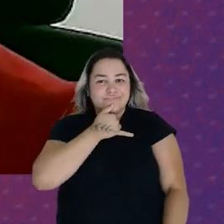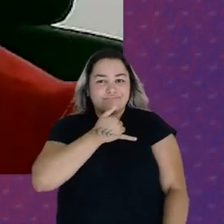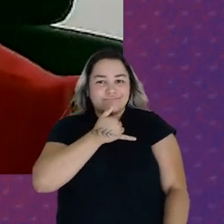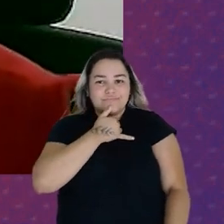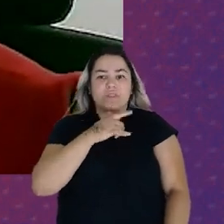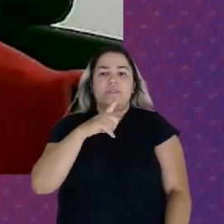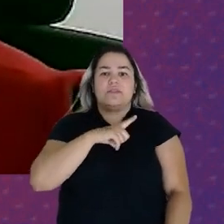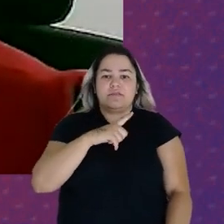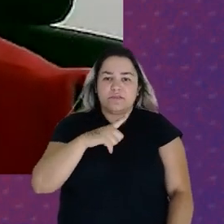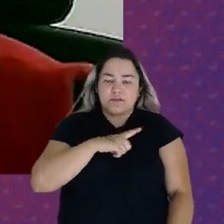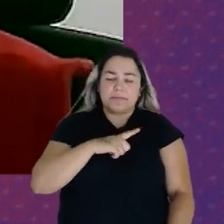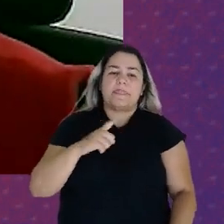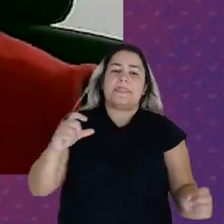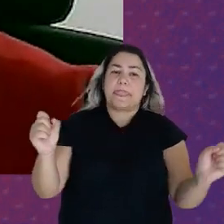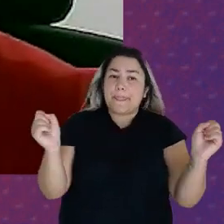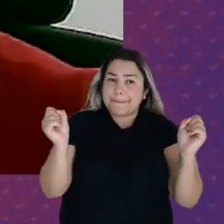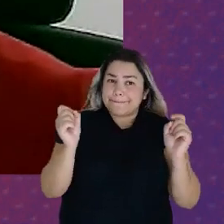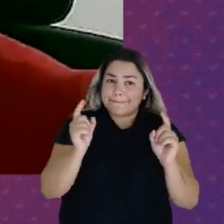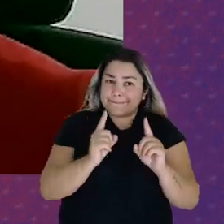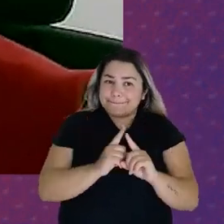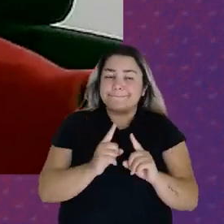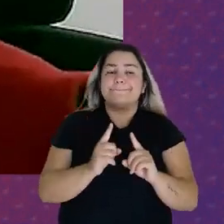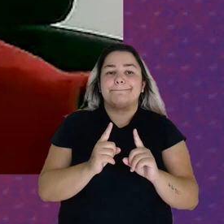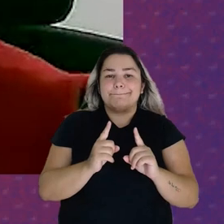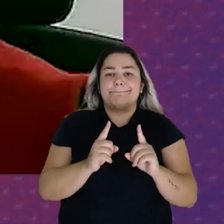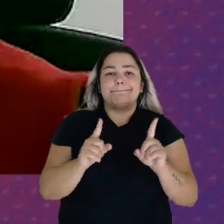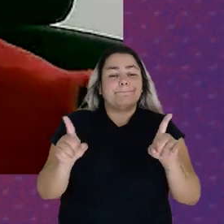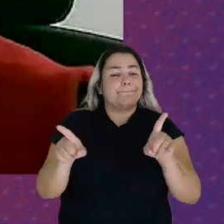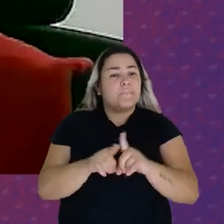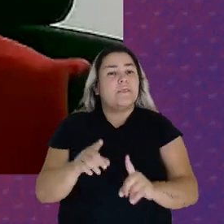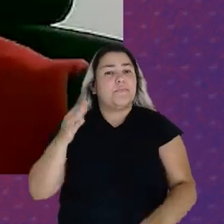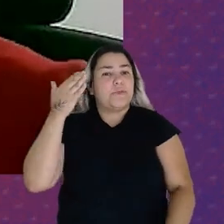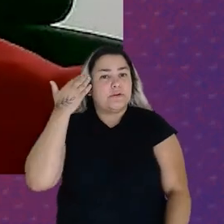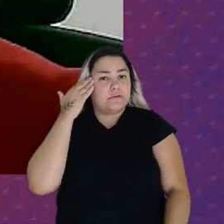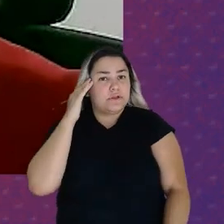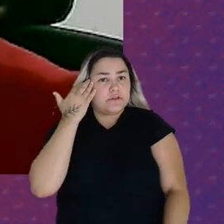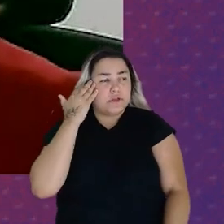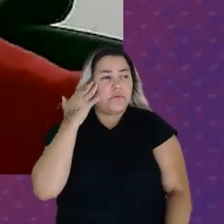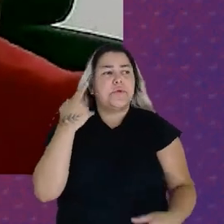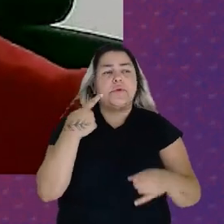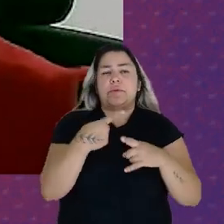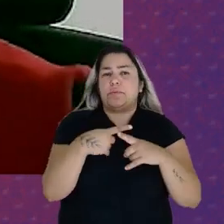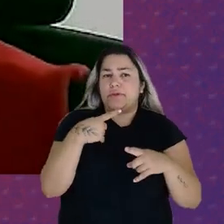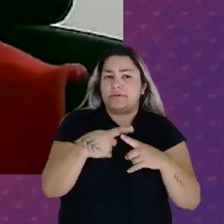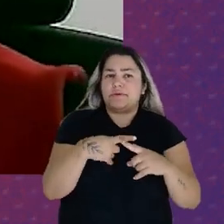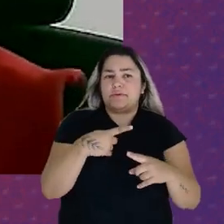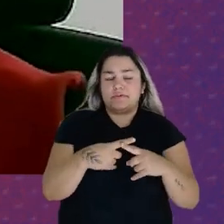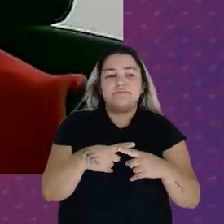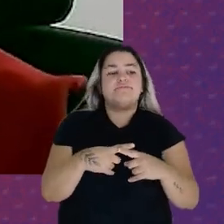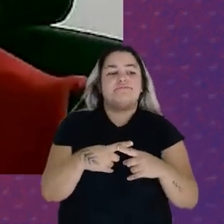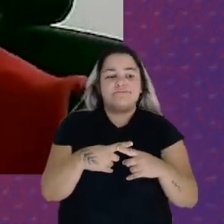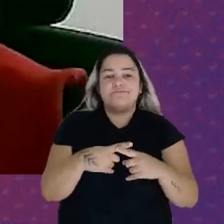dificuldade de se fazer compreender. Porque há uma cultura